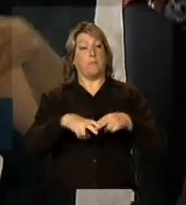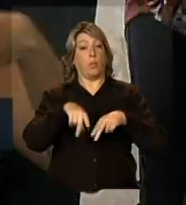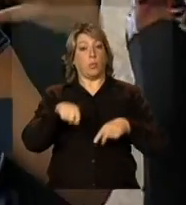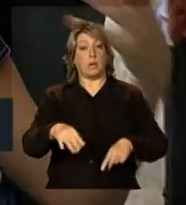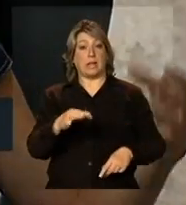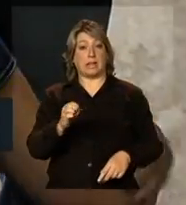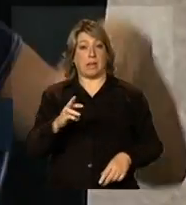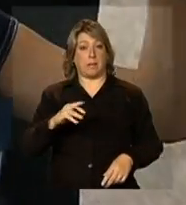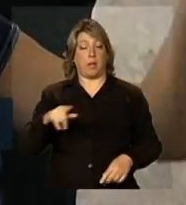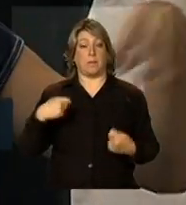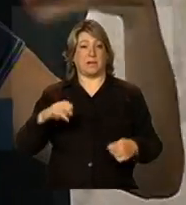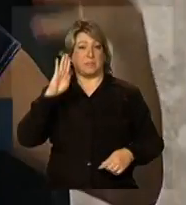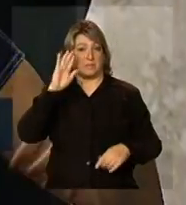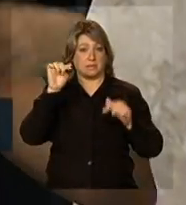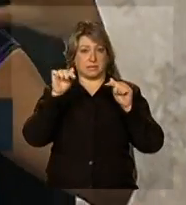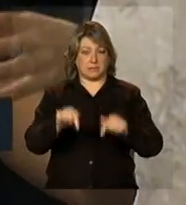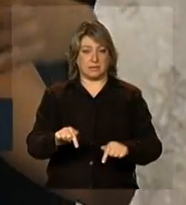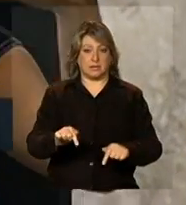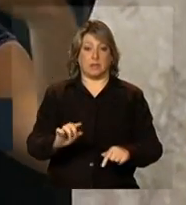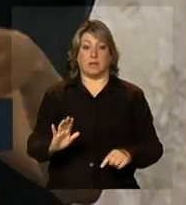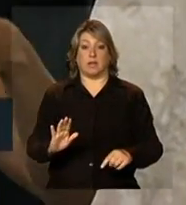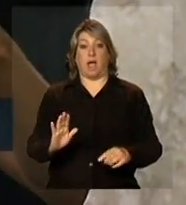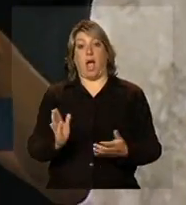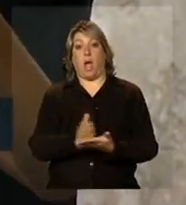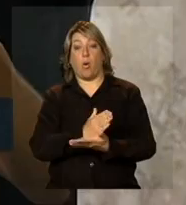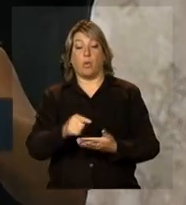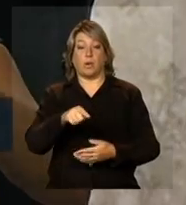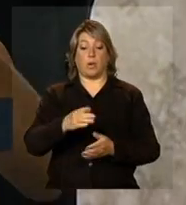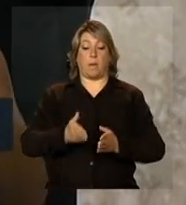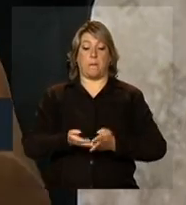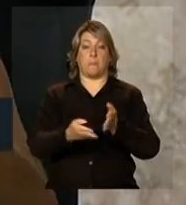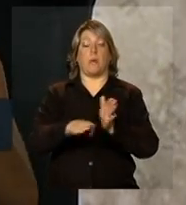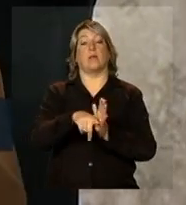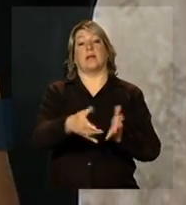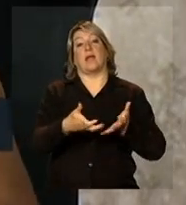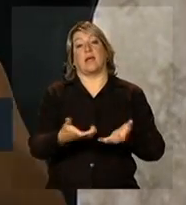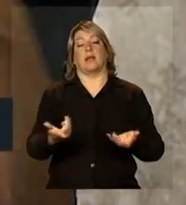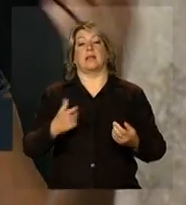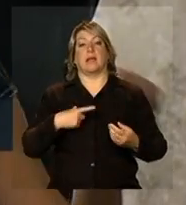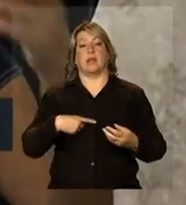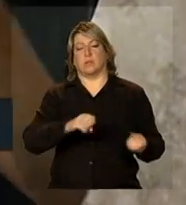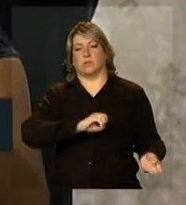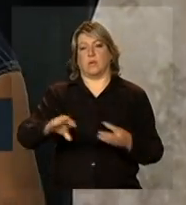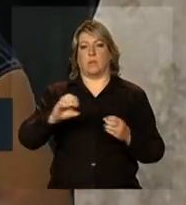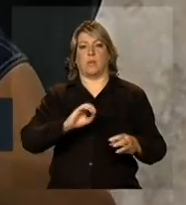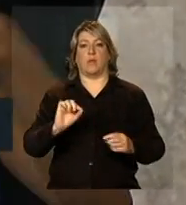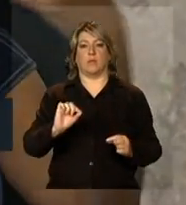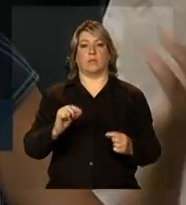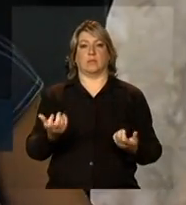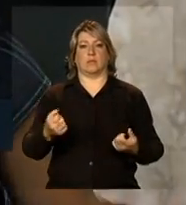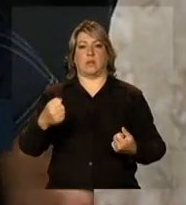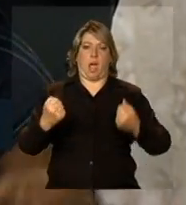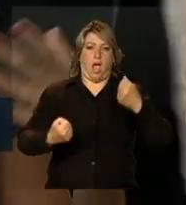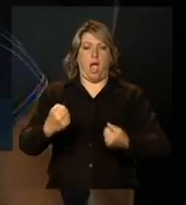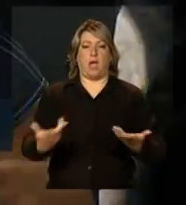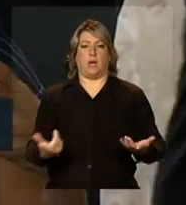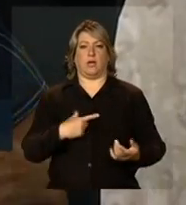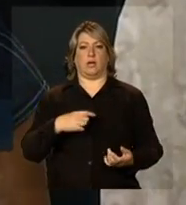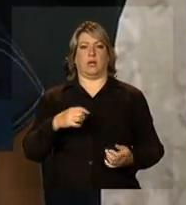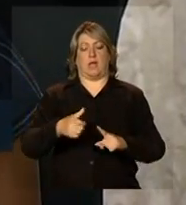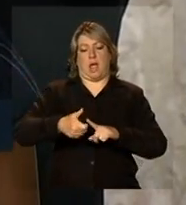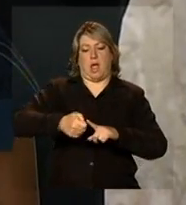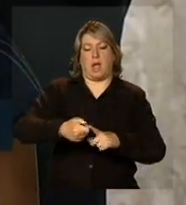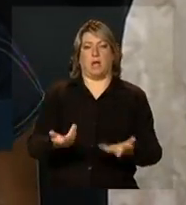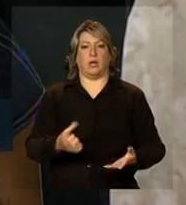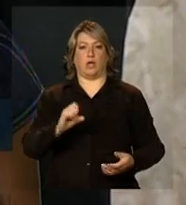terão que ser priorizados. Em determinado porto, vai querer que haja escoamento de carro, grão, enfim, soja. Só